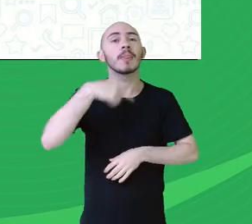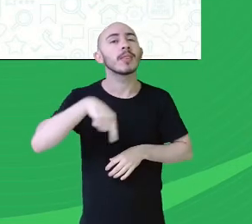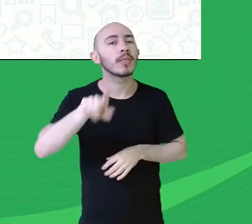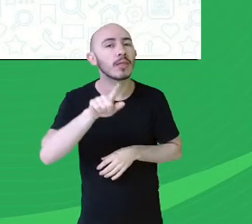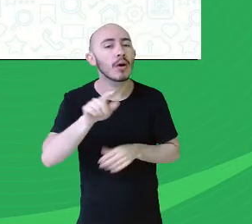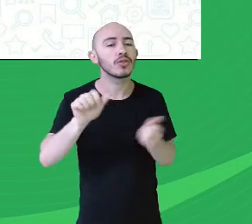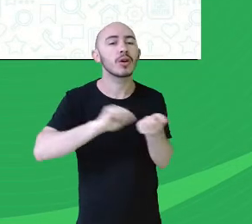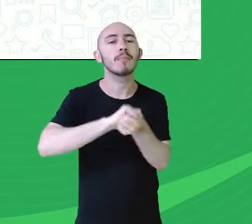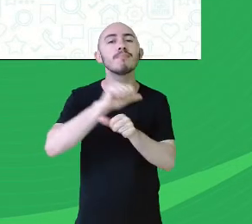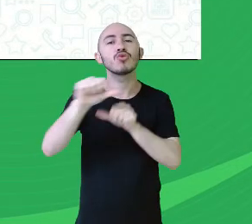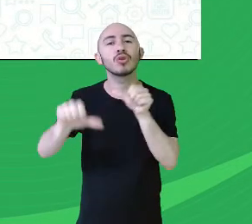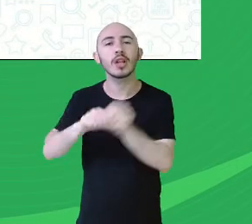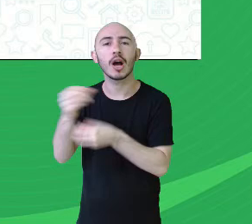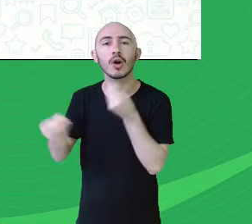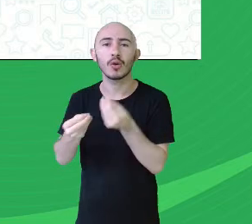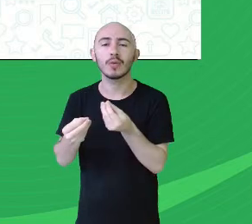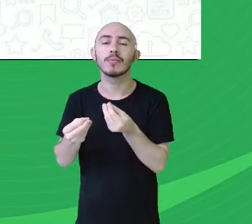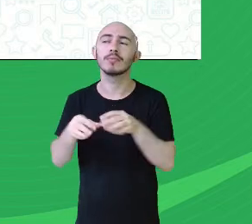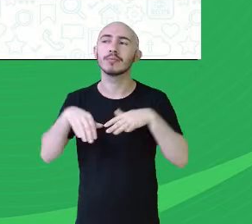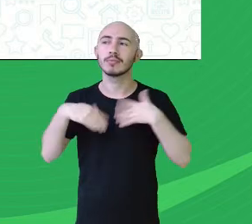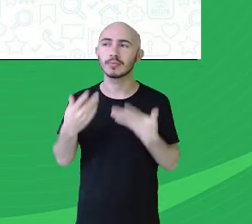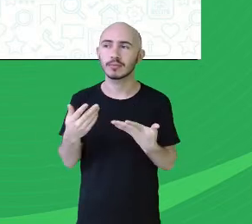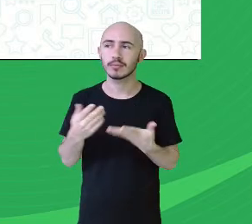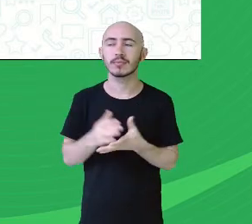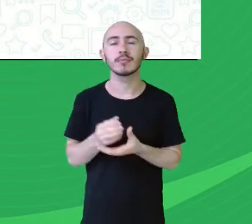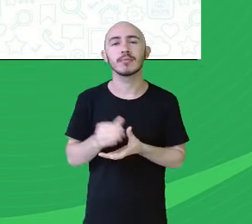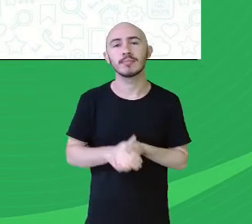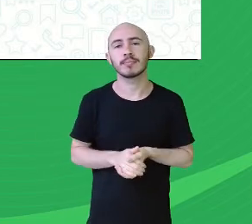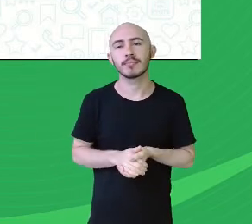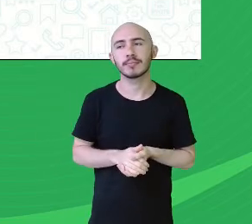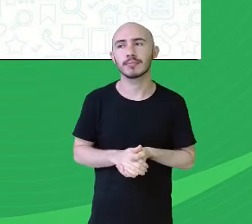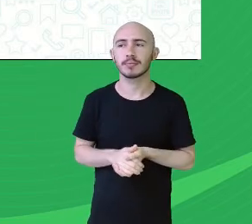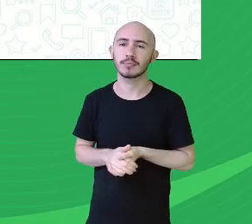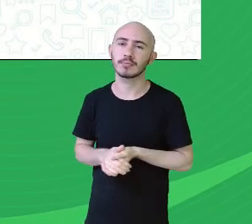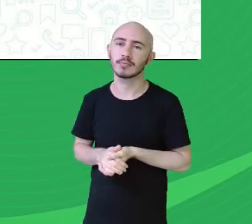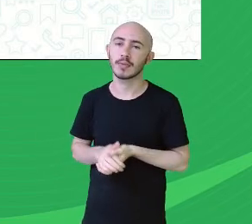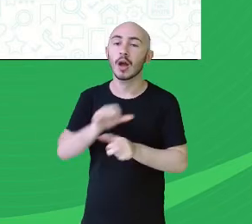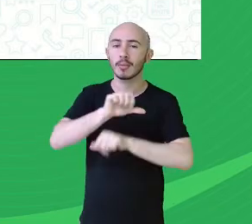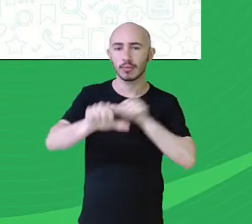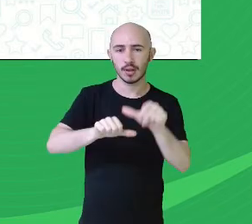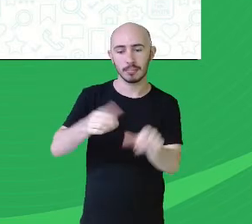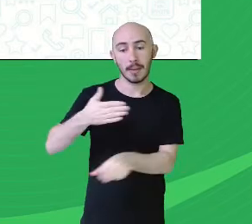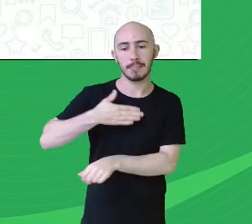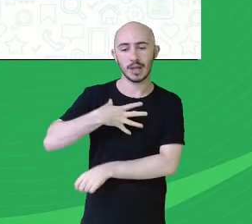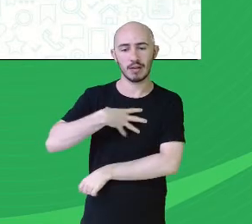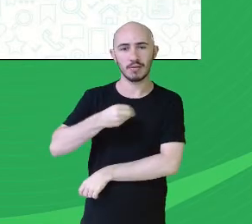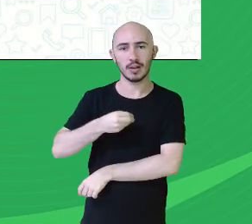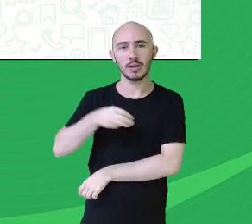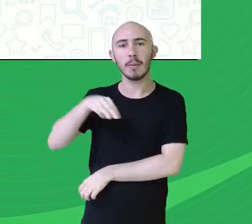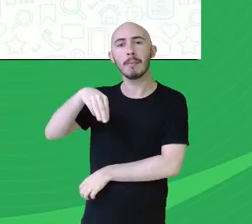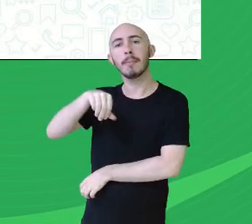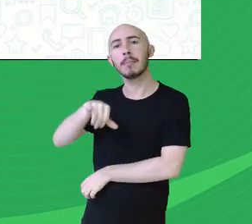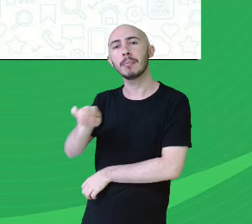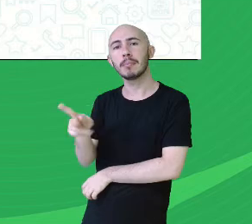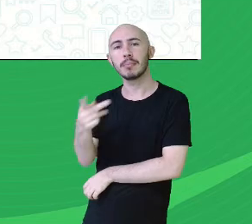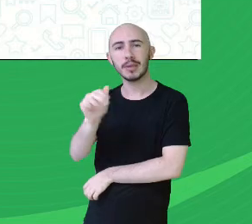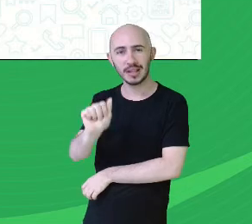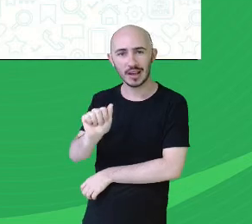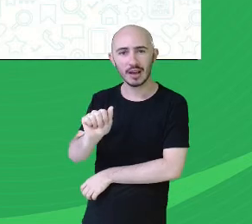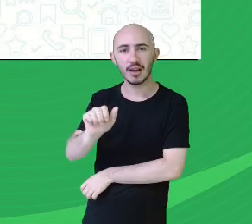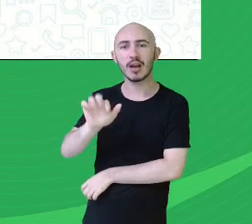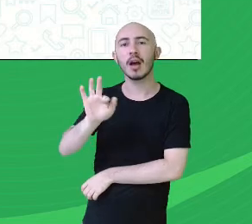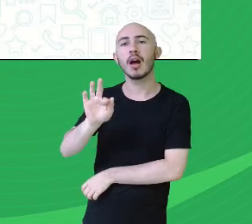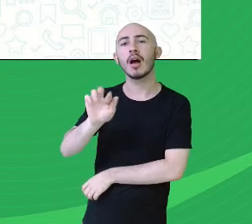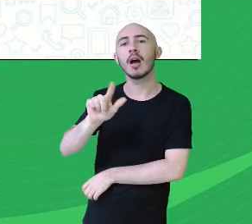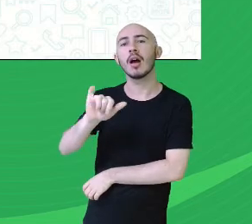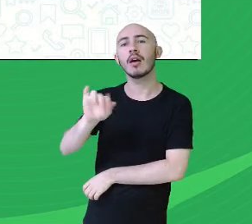o gênero. E vai ficar dessa forma. Minha filha, onde tem meu filho, é a terrível. Terrível, o